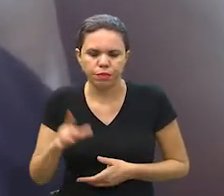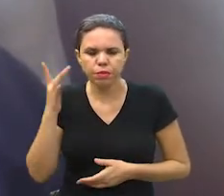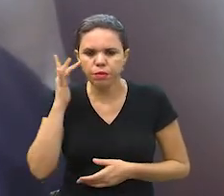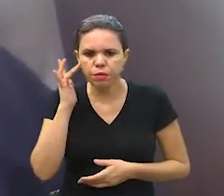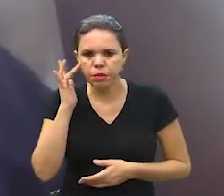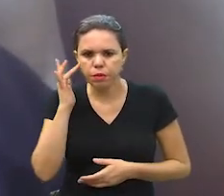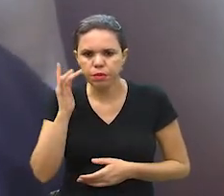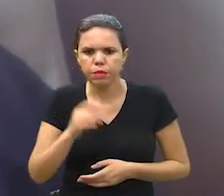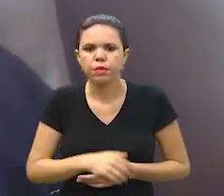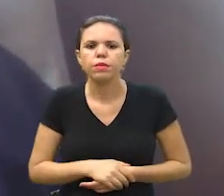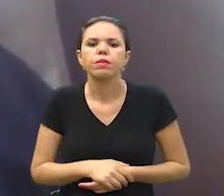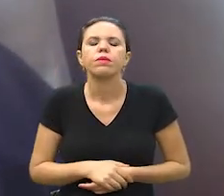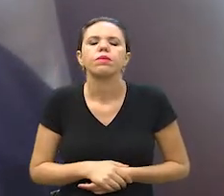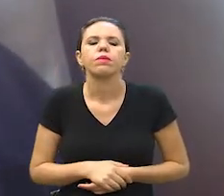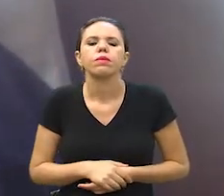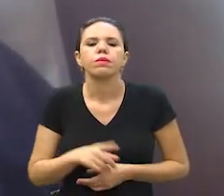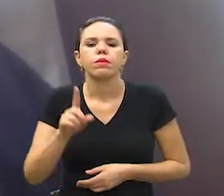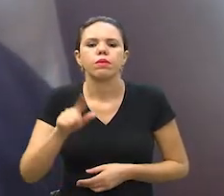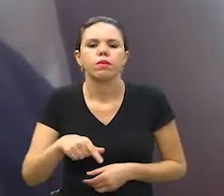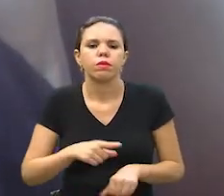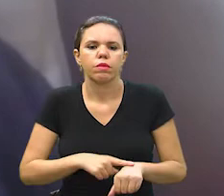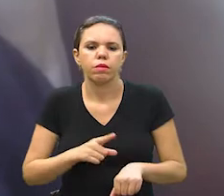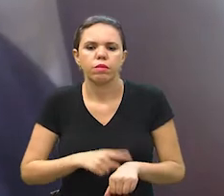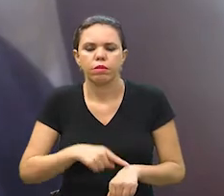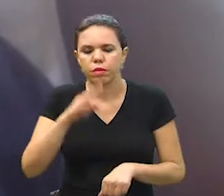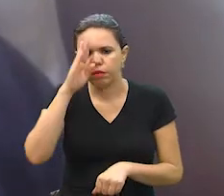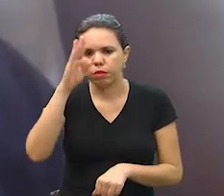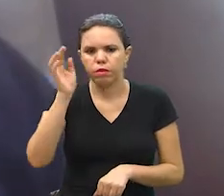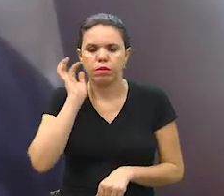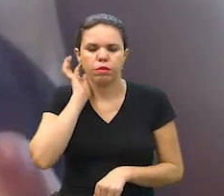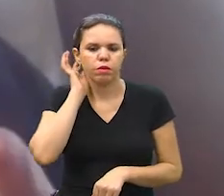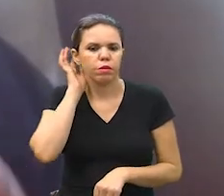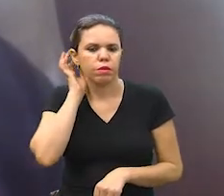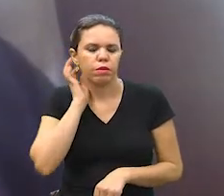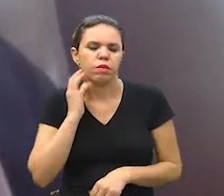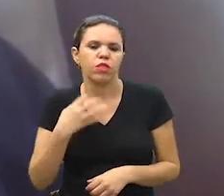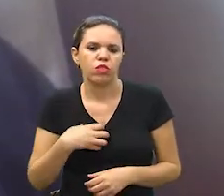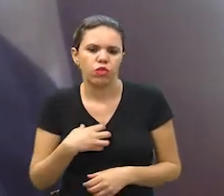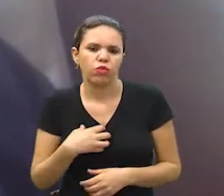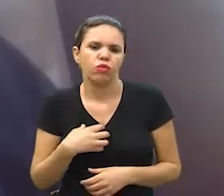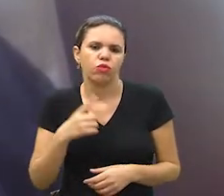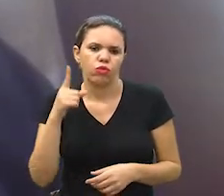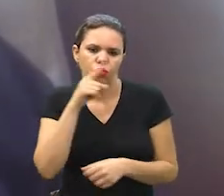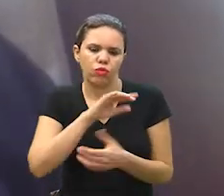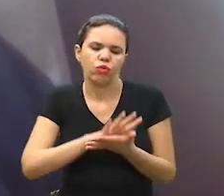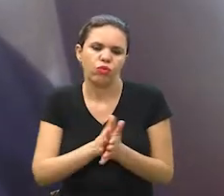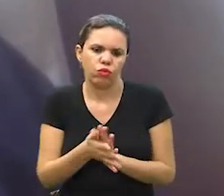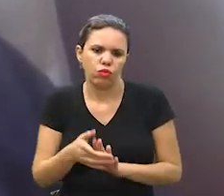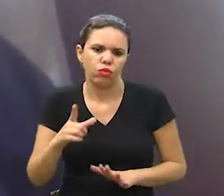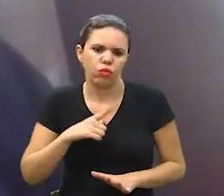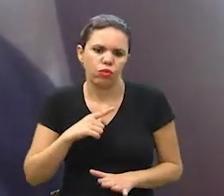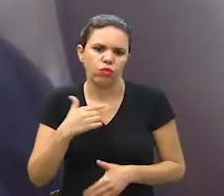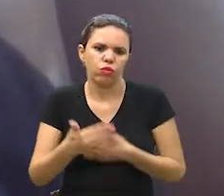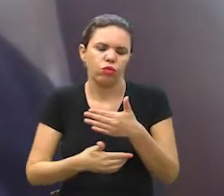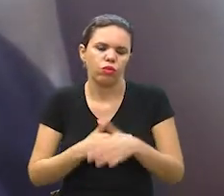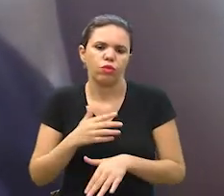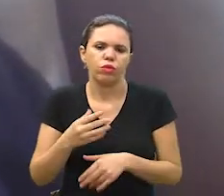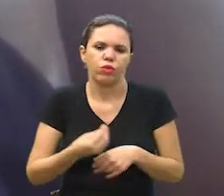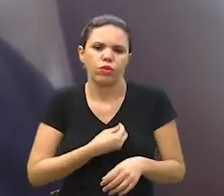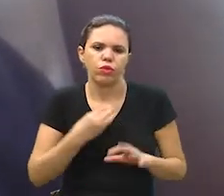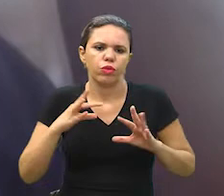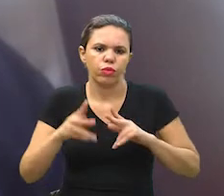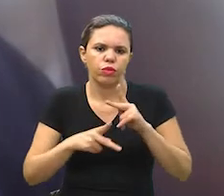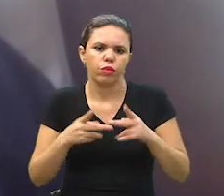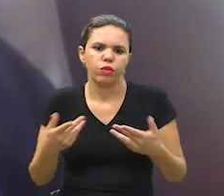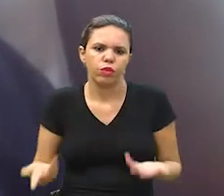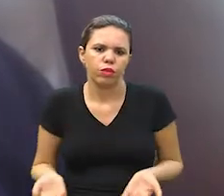que esse seria o momento principal. É uma maneira drástica, que tem consequências na vida de